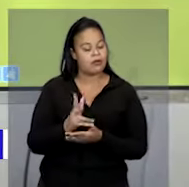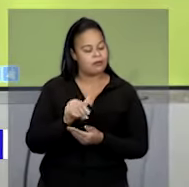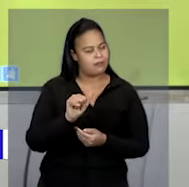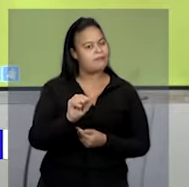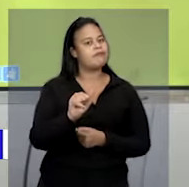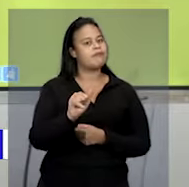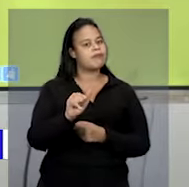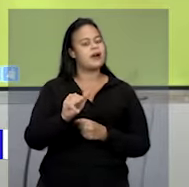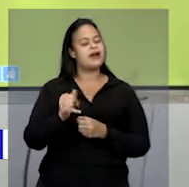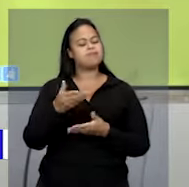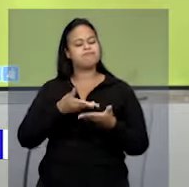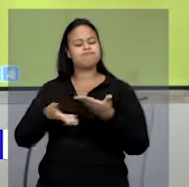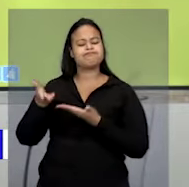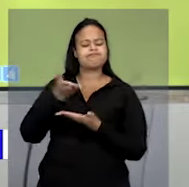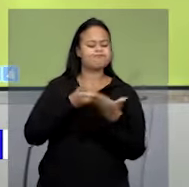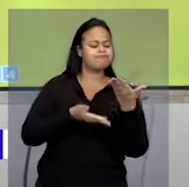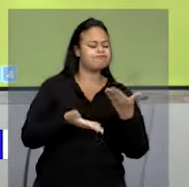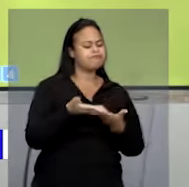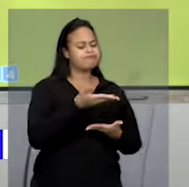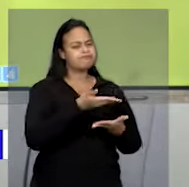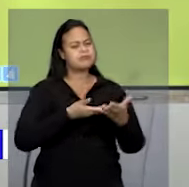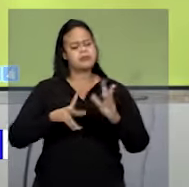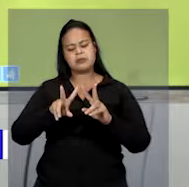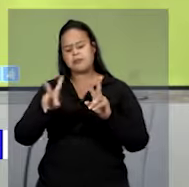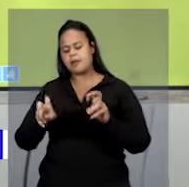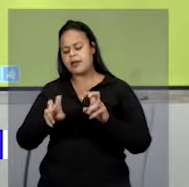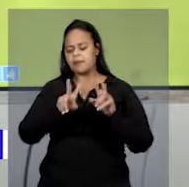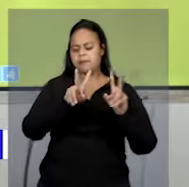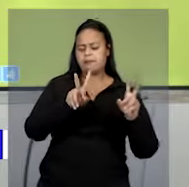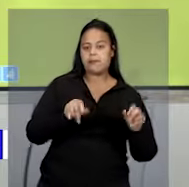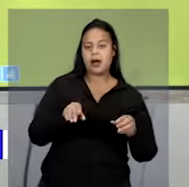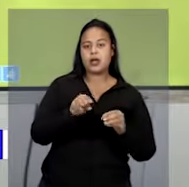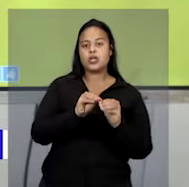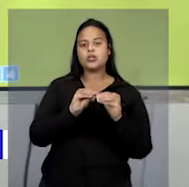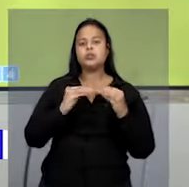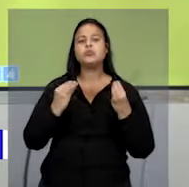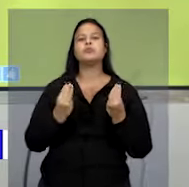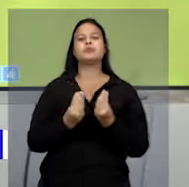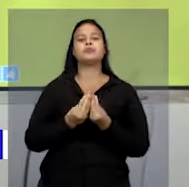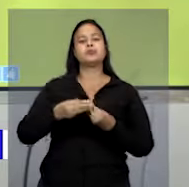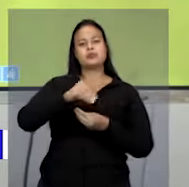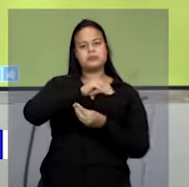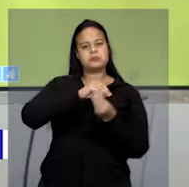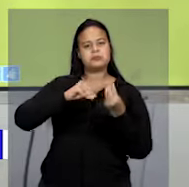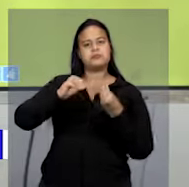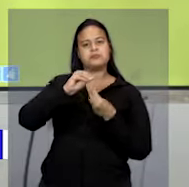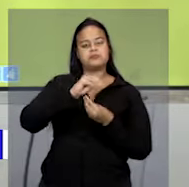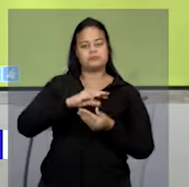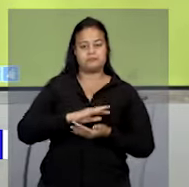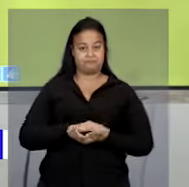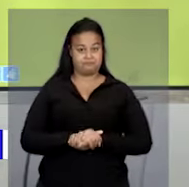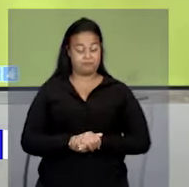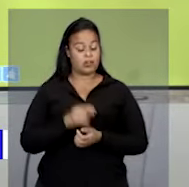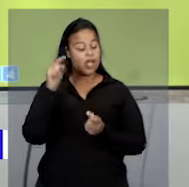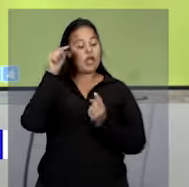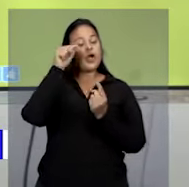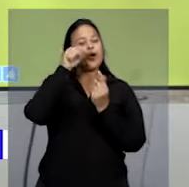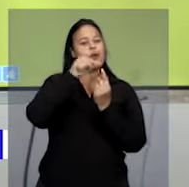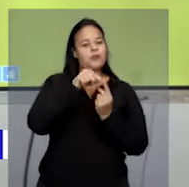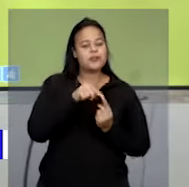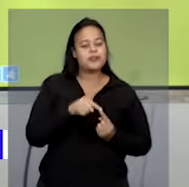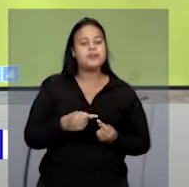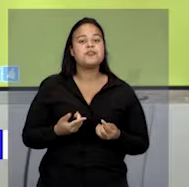pouco sobre as interações que ocorrem também com as substâncias. Nós temos por objetivo nessa